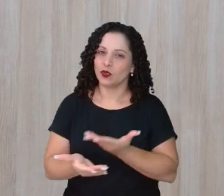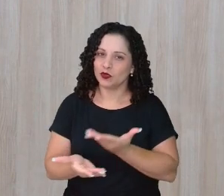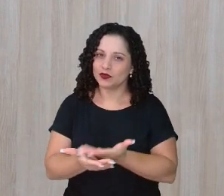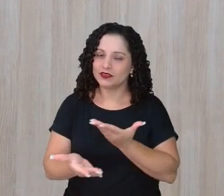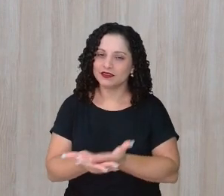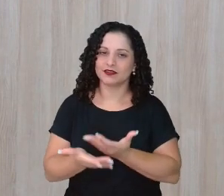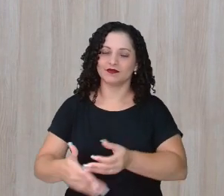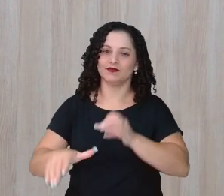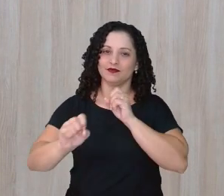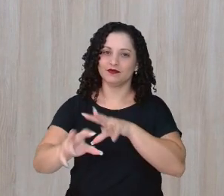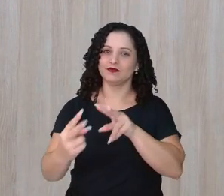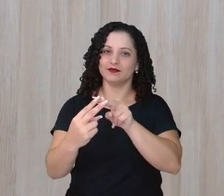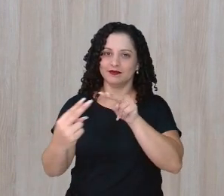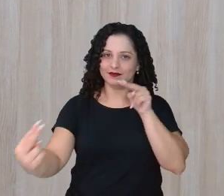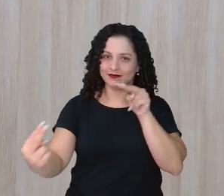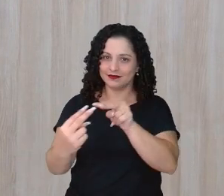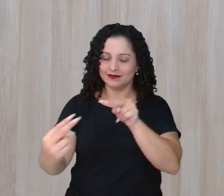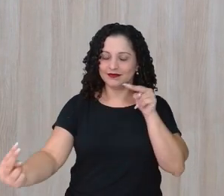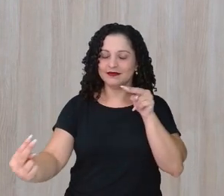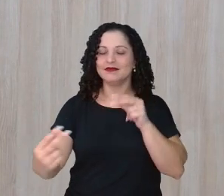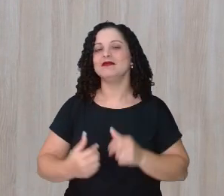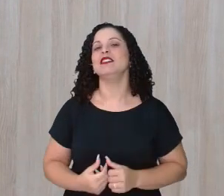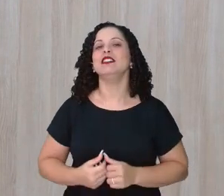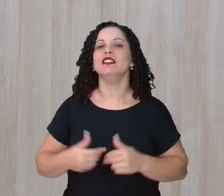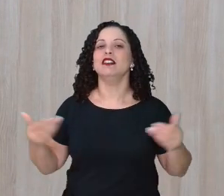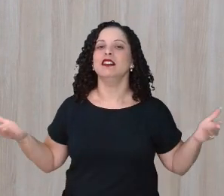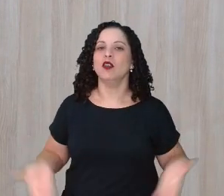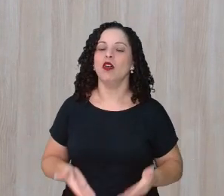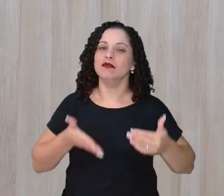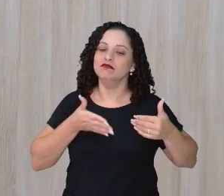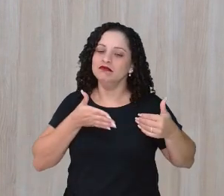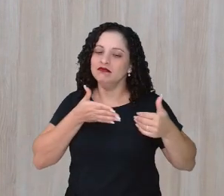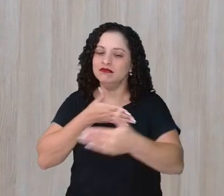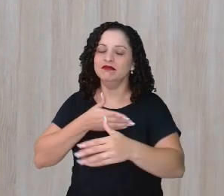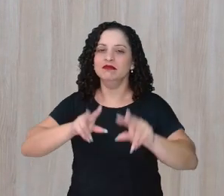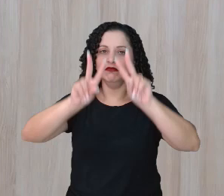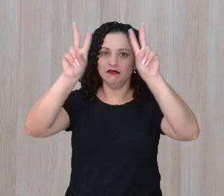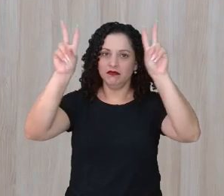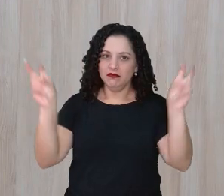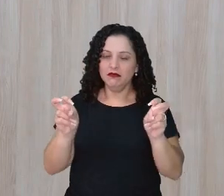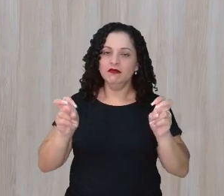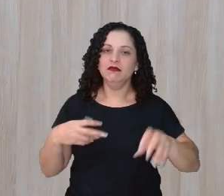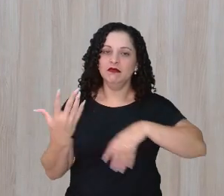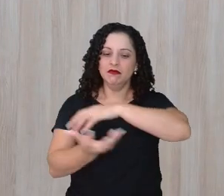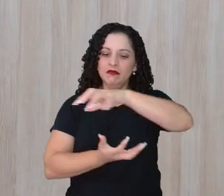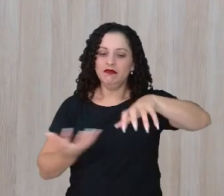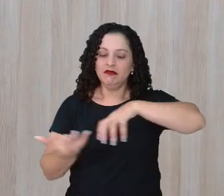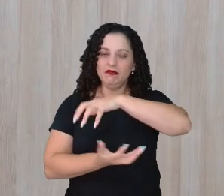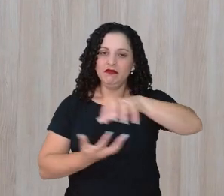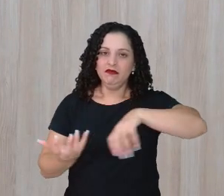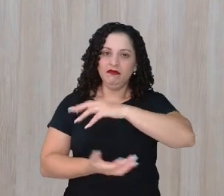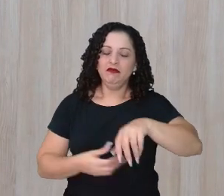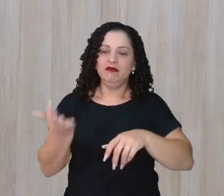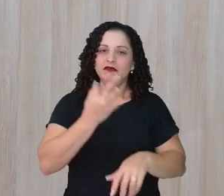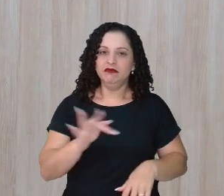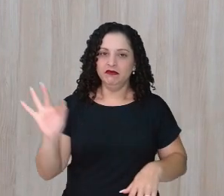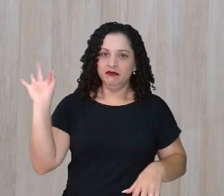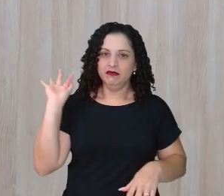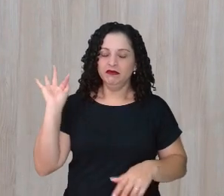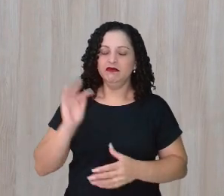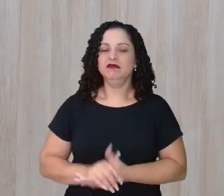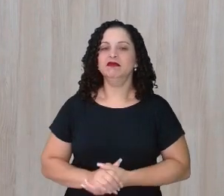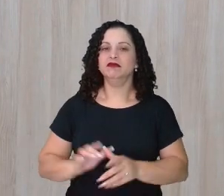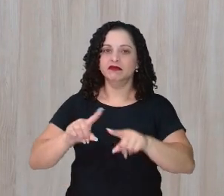e estamos aqui, dando continuidade a esse assunto aí da Revolução Francesa. Mas antes da